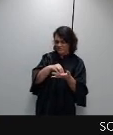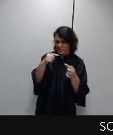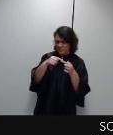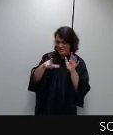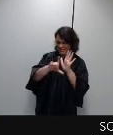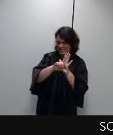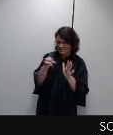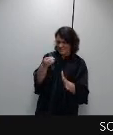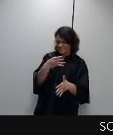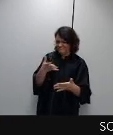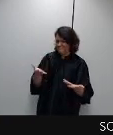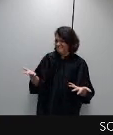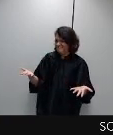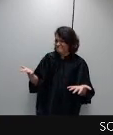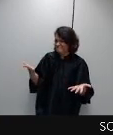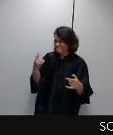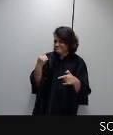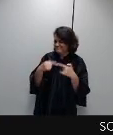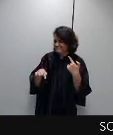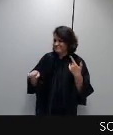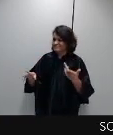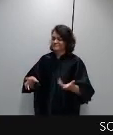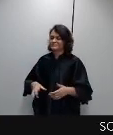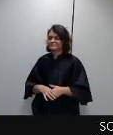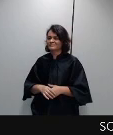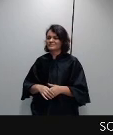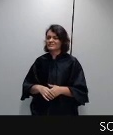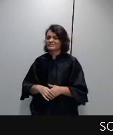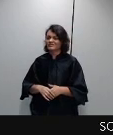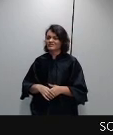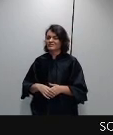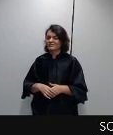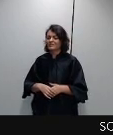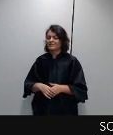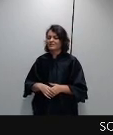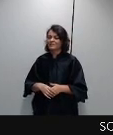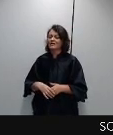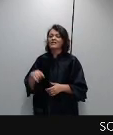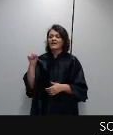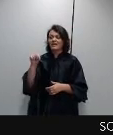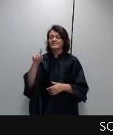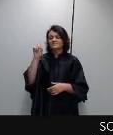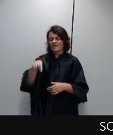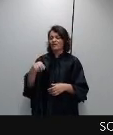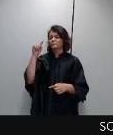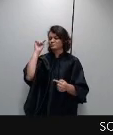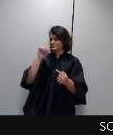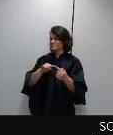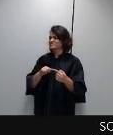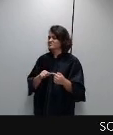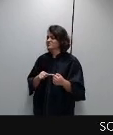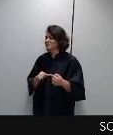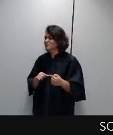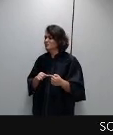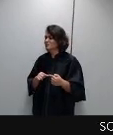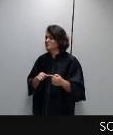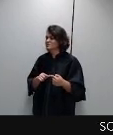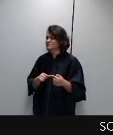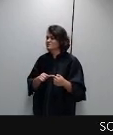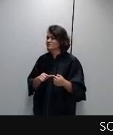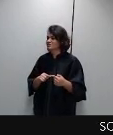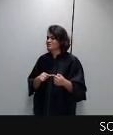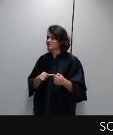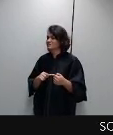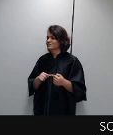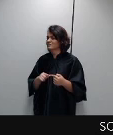legal também temos E no caso aqui não está sempre essa é a razão de eu ter boca tava